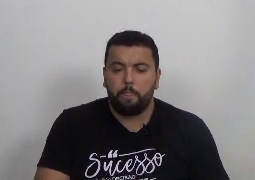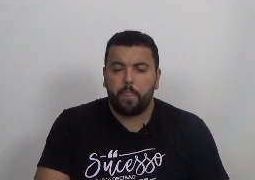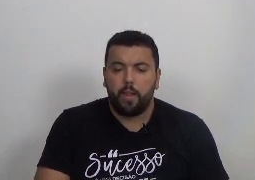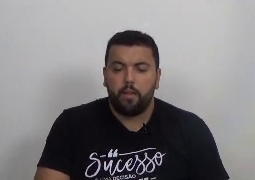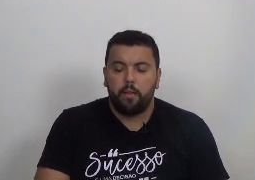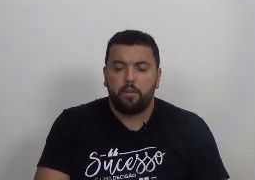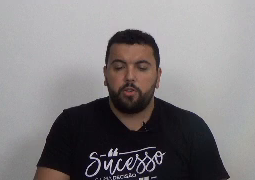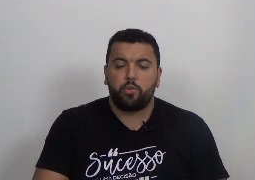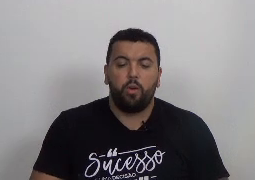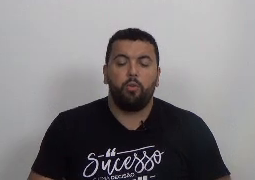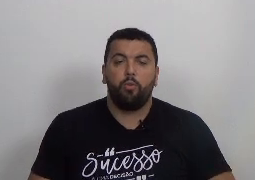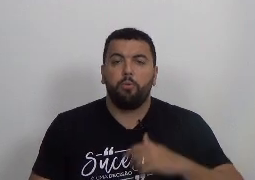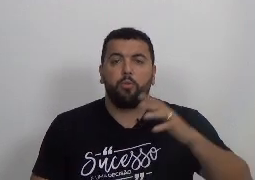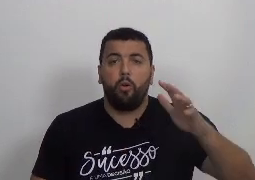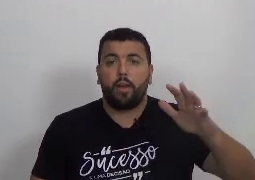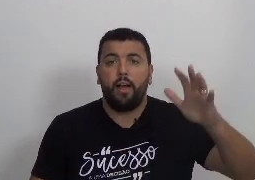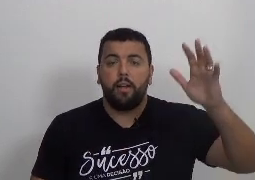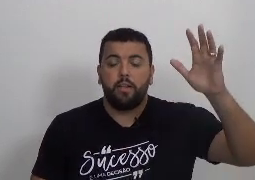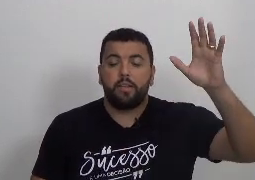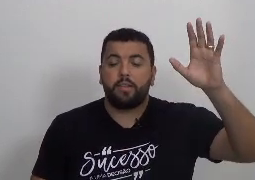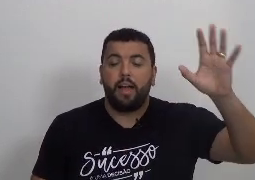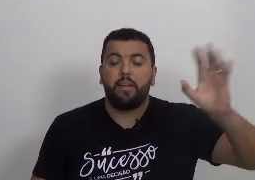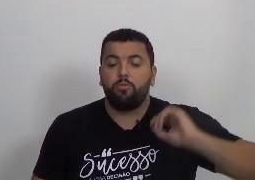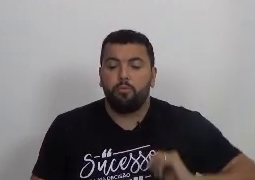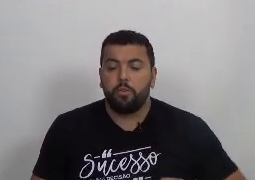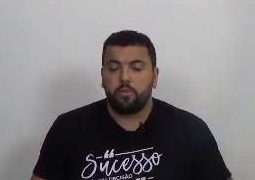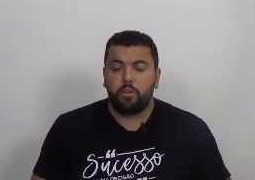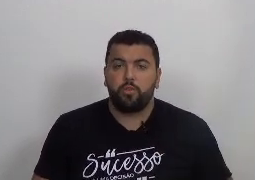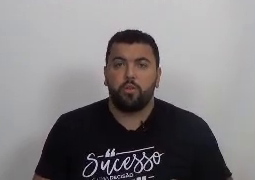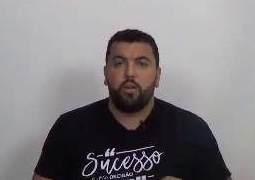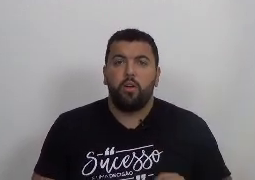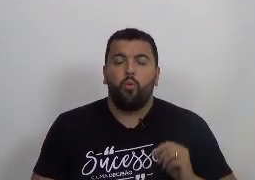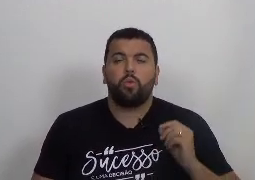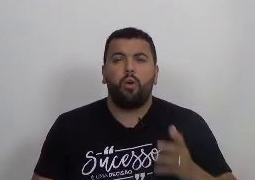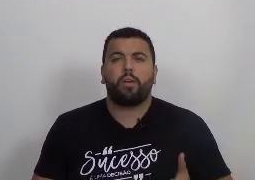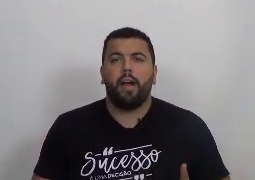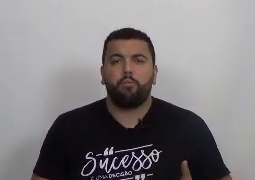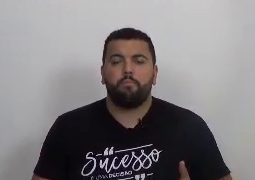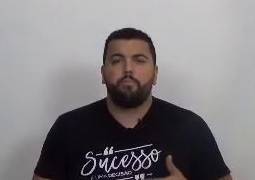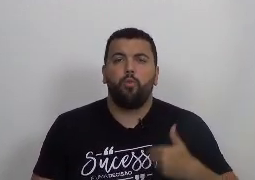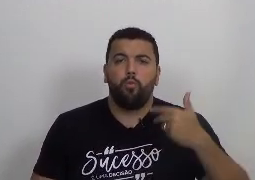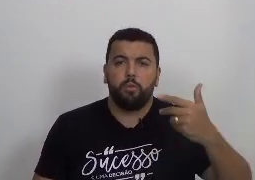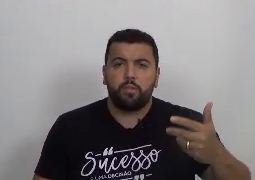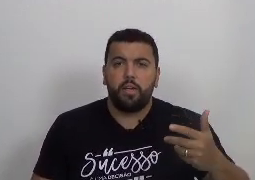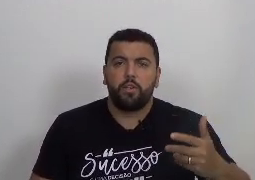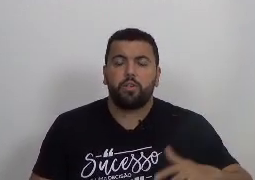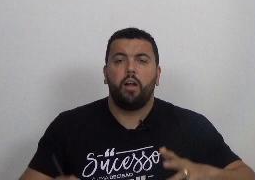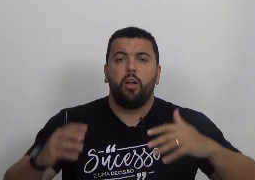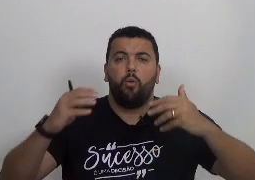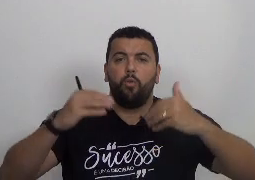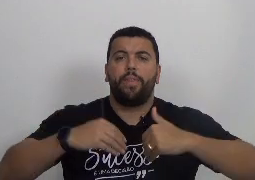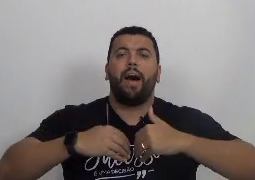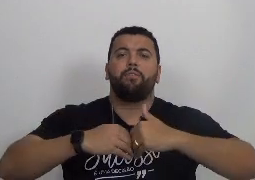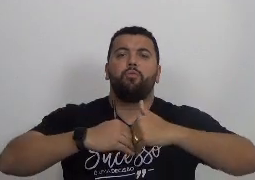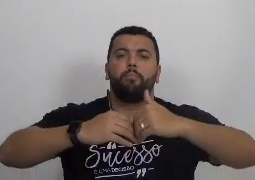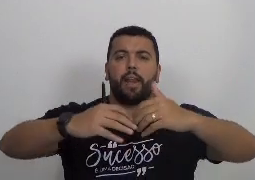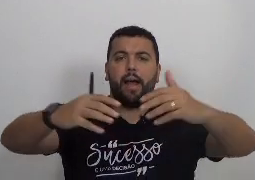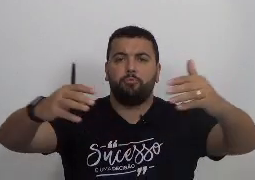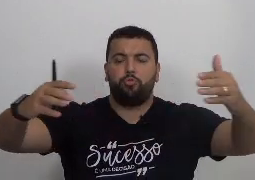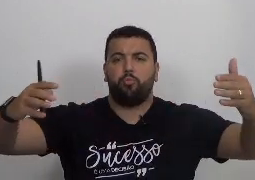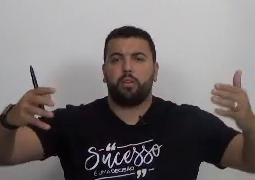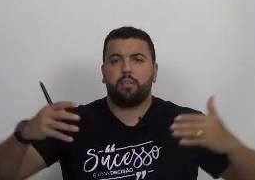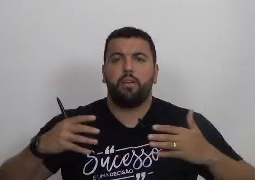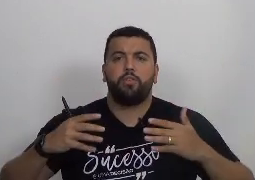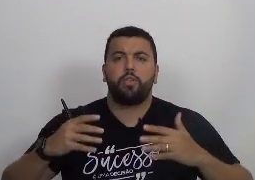probabilidade isso você escolha um número qualquer e sair o número 6 o que eu quero o número 6 o